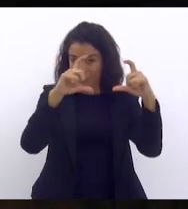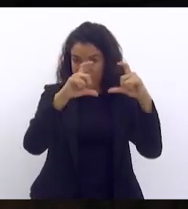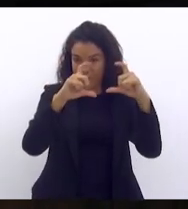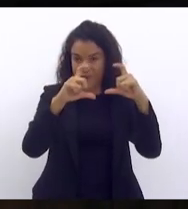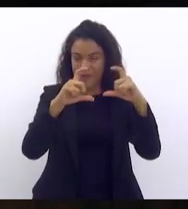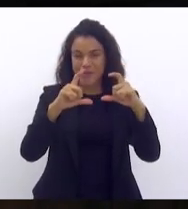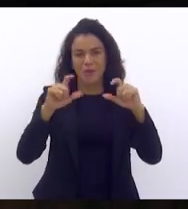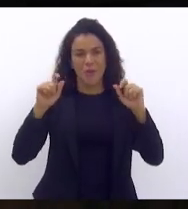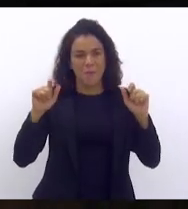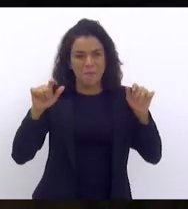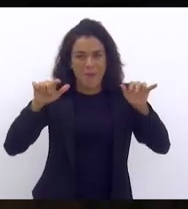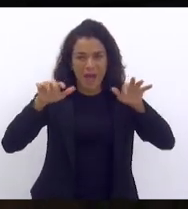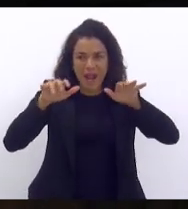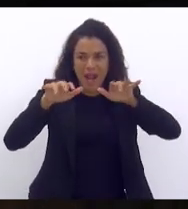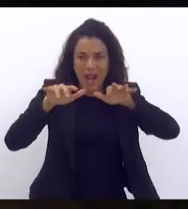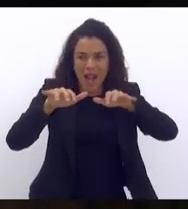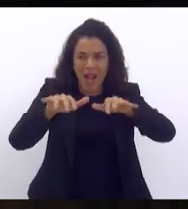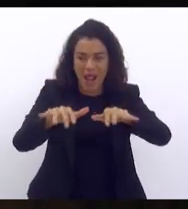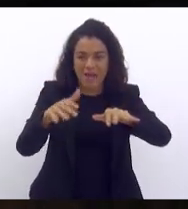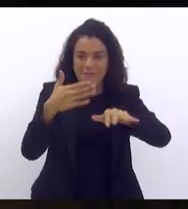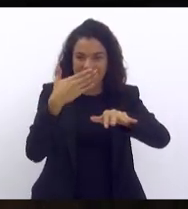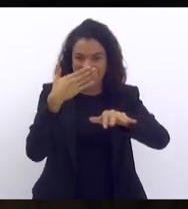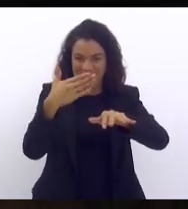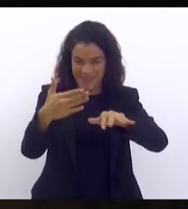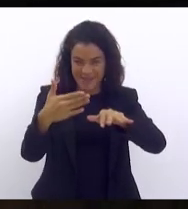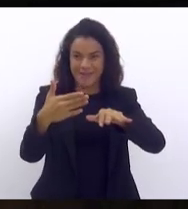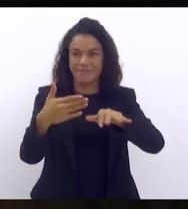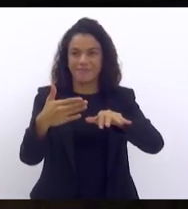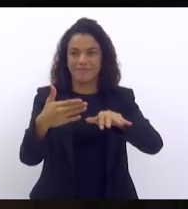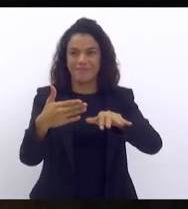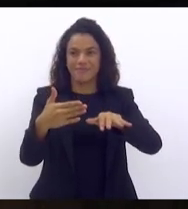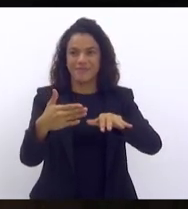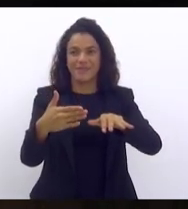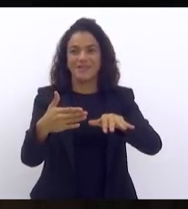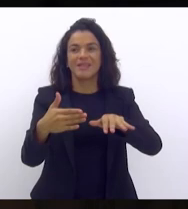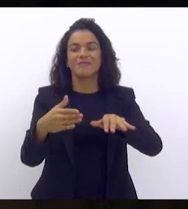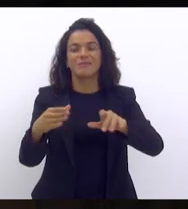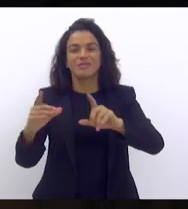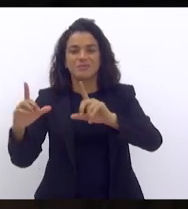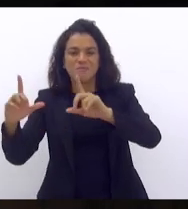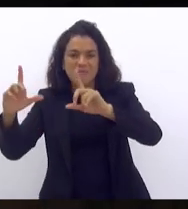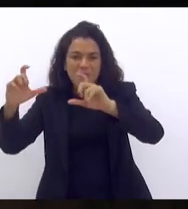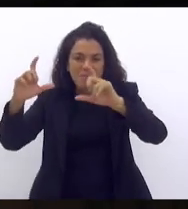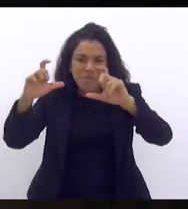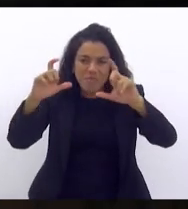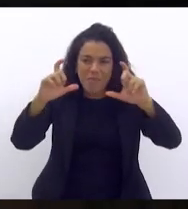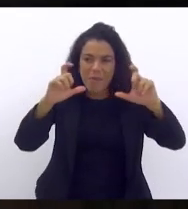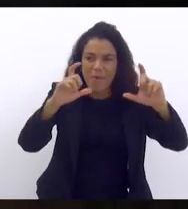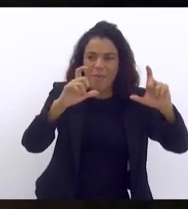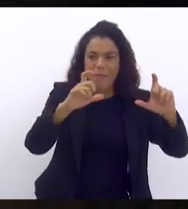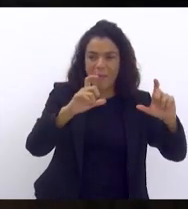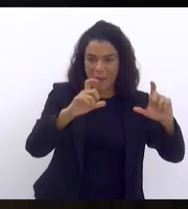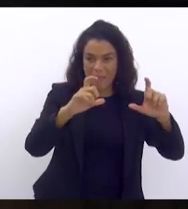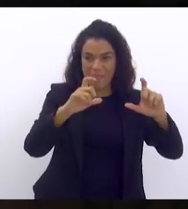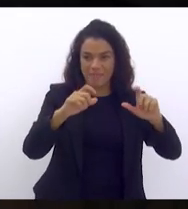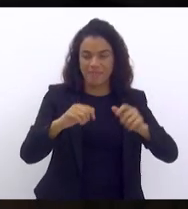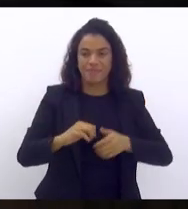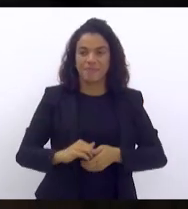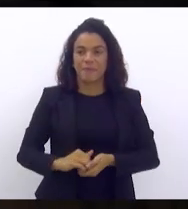vão vir todos aqui para frente, a mesa vai aqui para baixo também, para que saiam todas as pessoas na